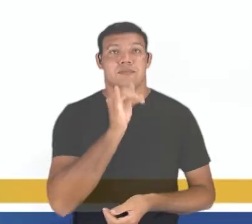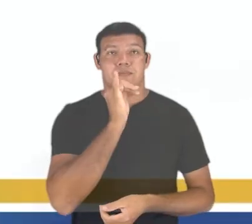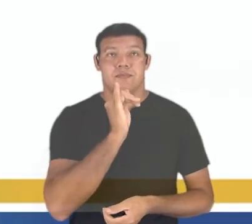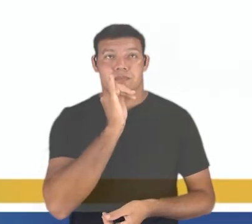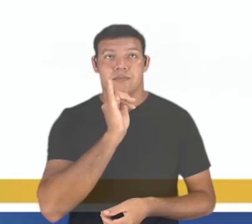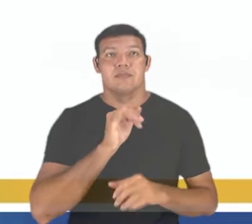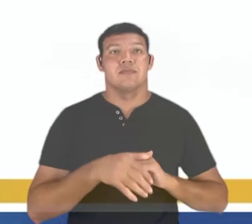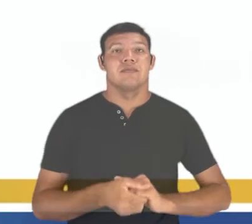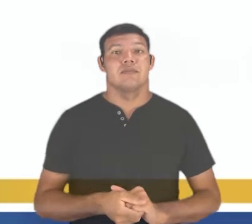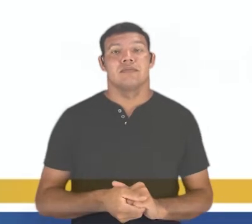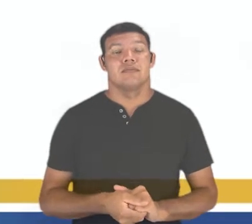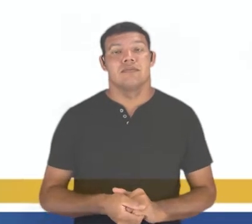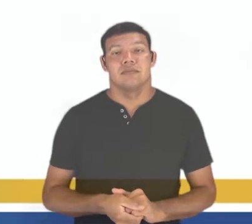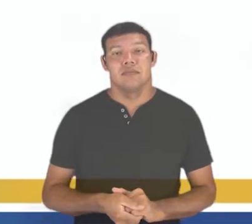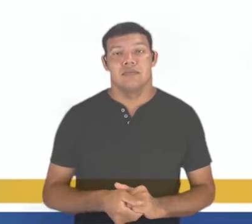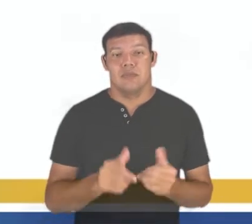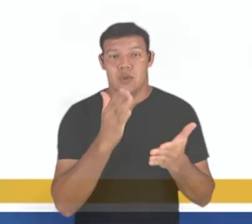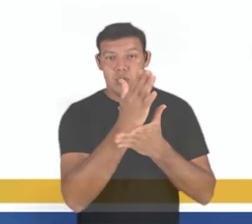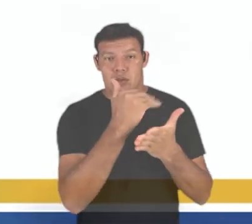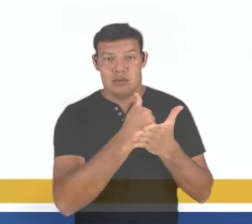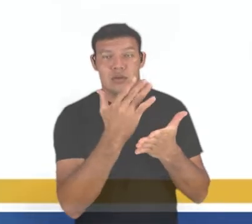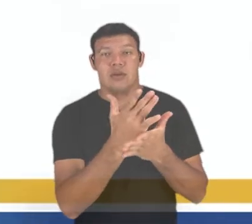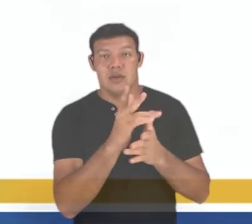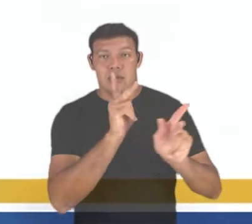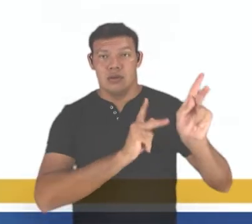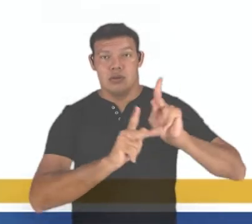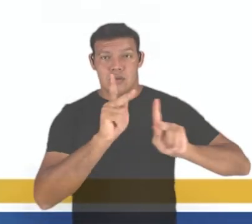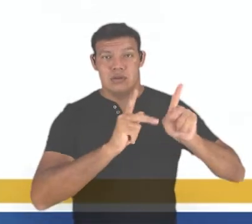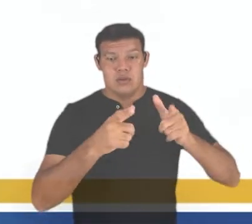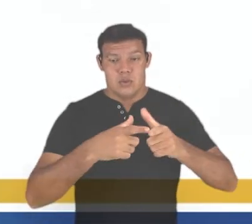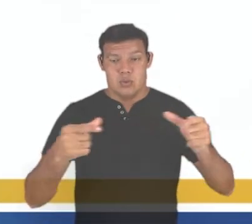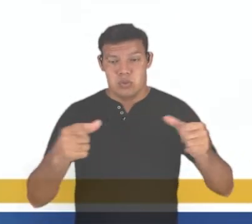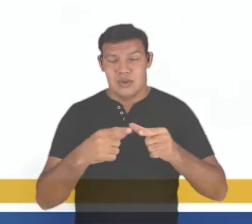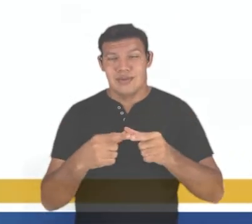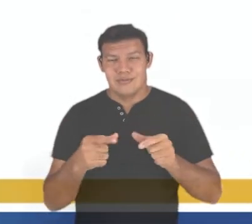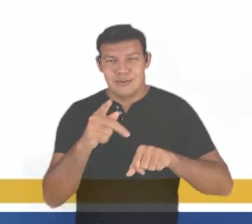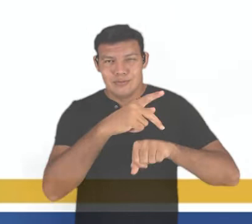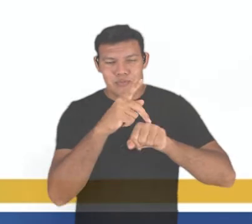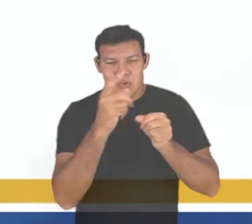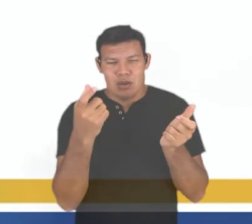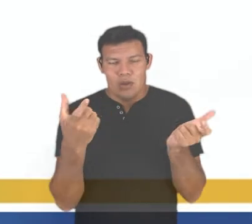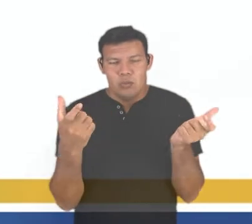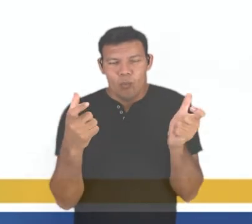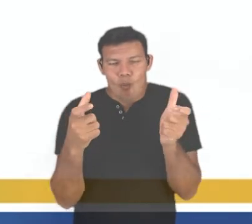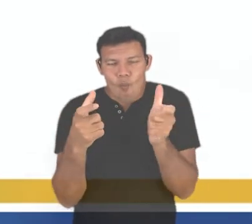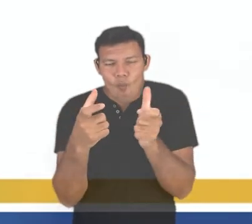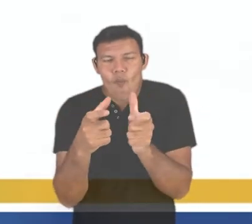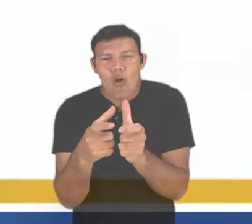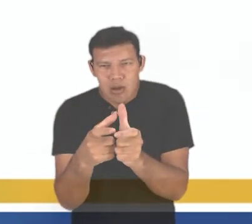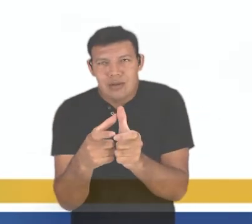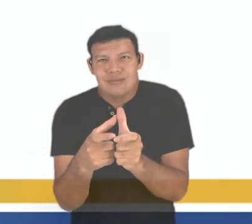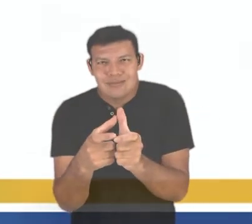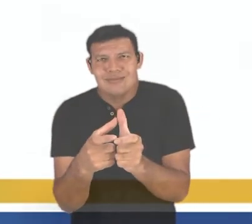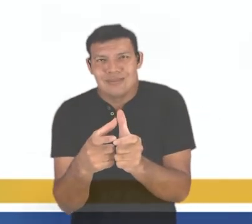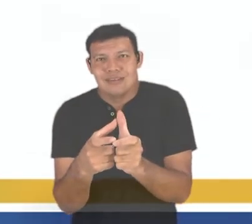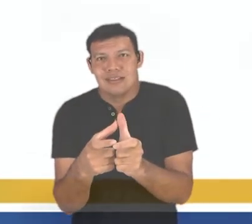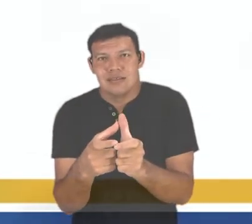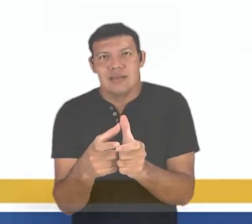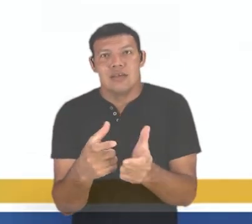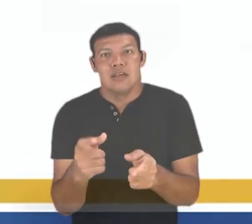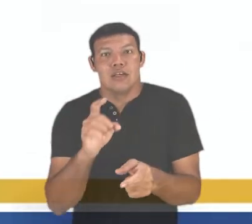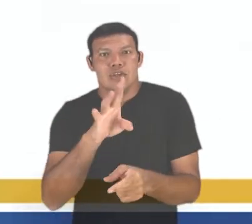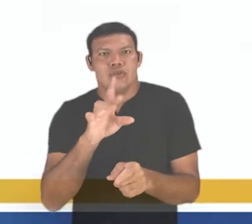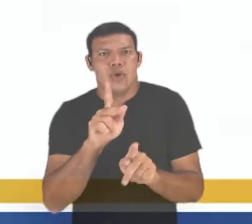nós temos aí nessa questão aí de distribuição o Japão, que ele é um país pequeno em extensão territorial e abriga mais de